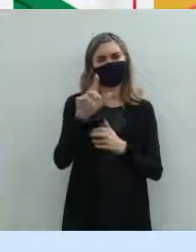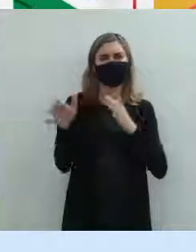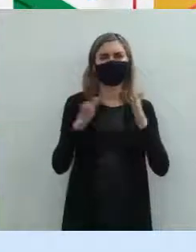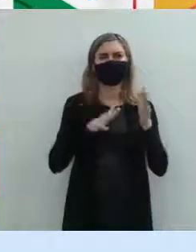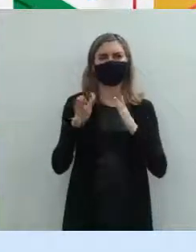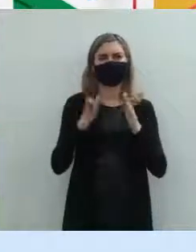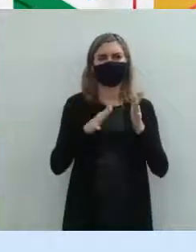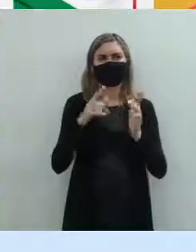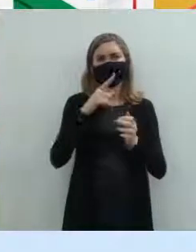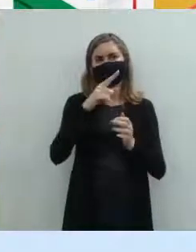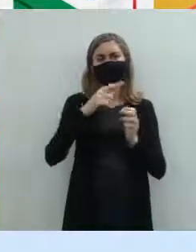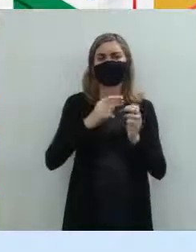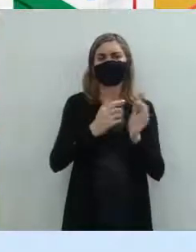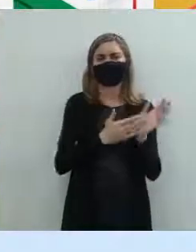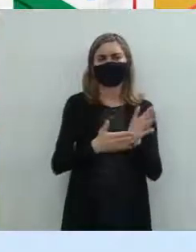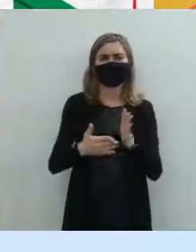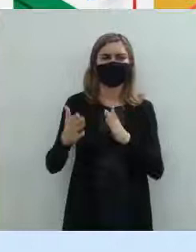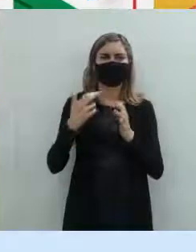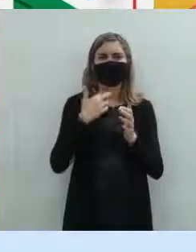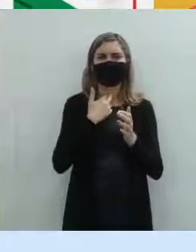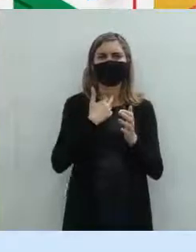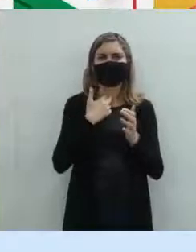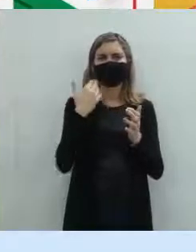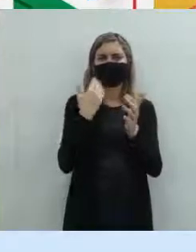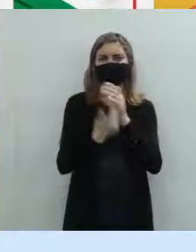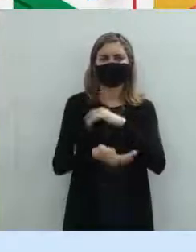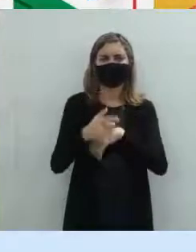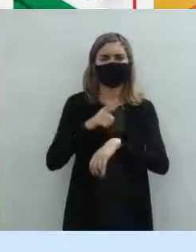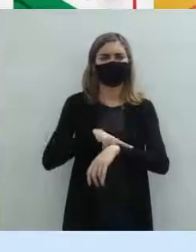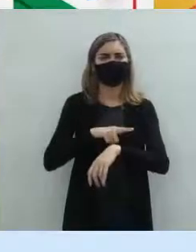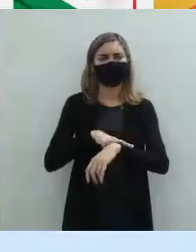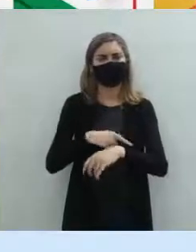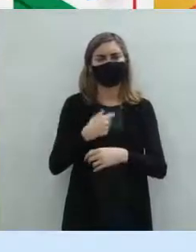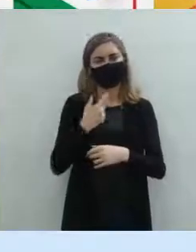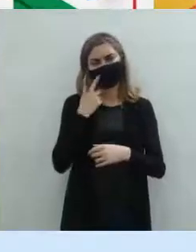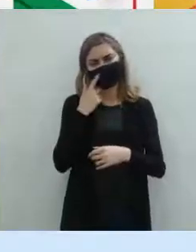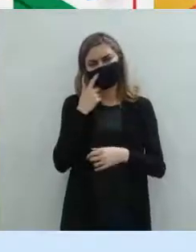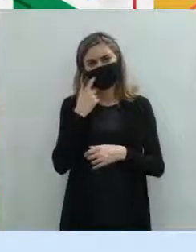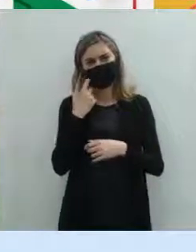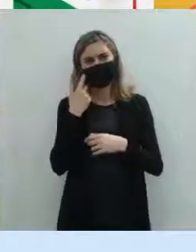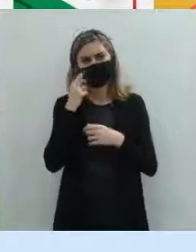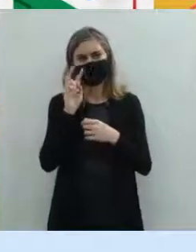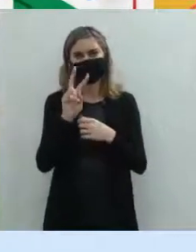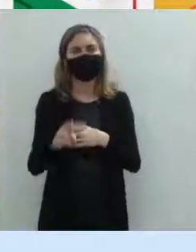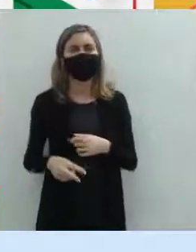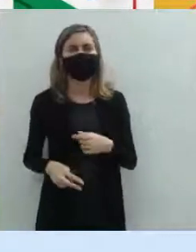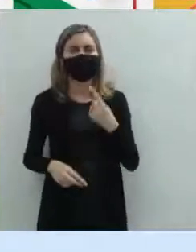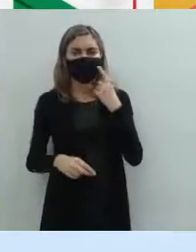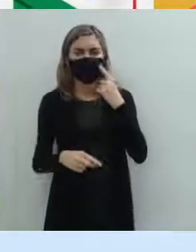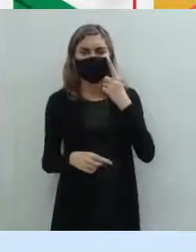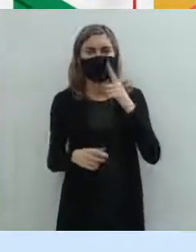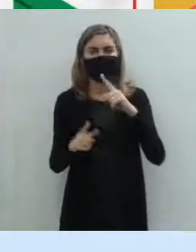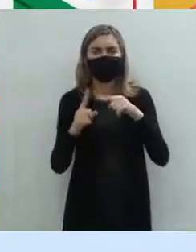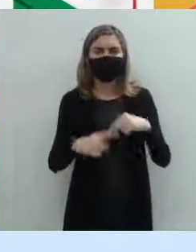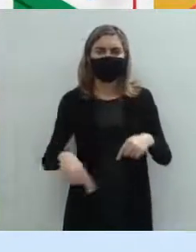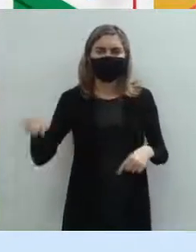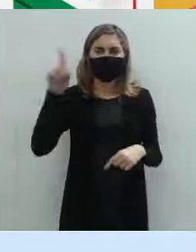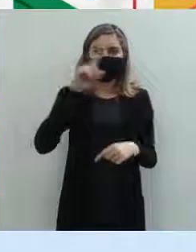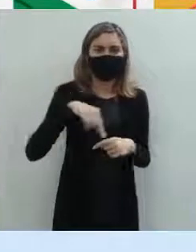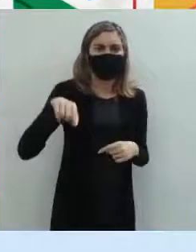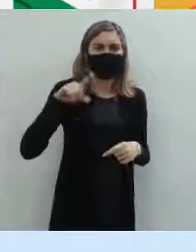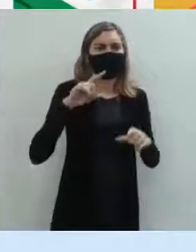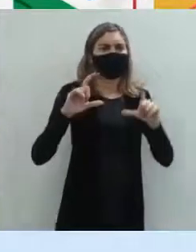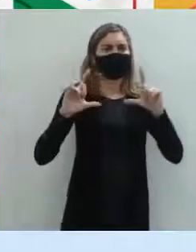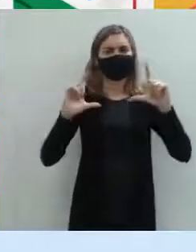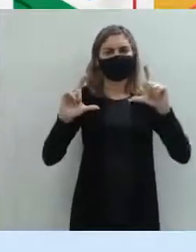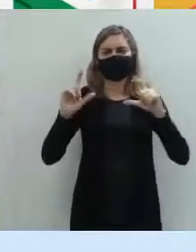momento que estava se passando. Eles não podiam perder tempo. Bom, aí a gente vai ver um pouquinho sobre o círculo cromático. O que é isso,